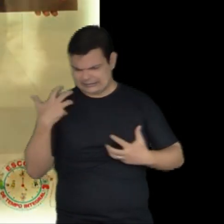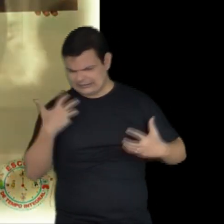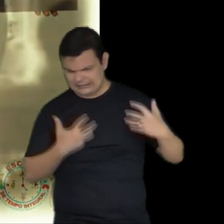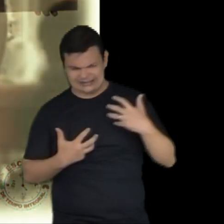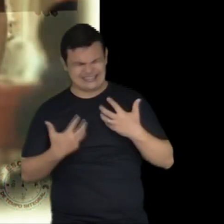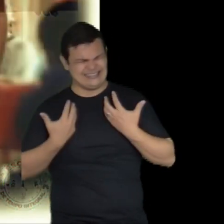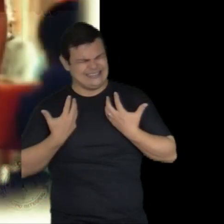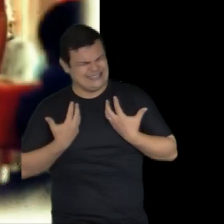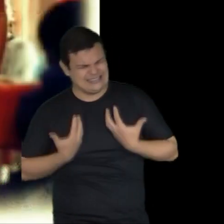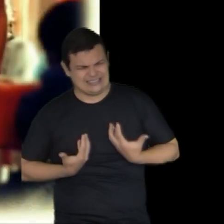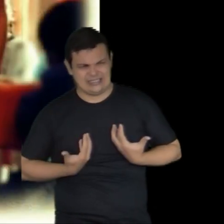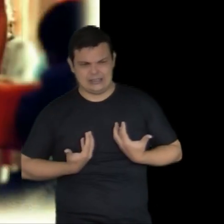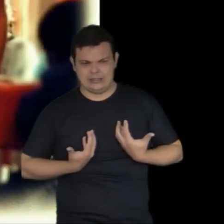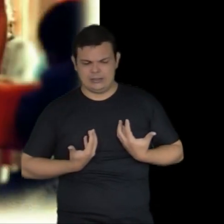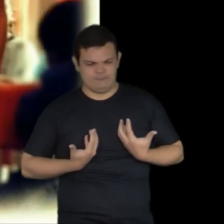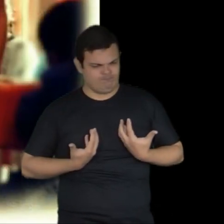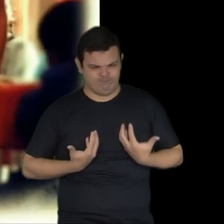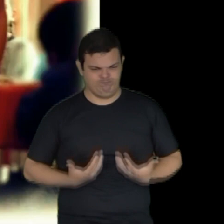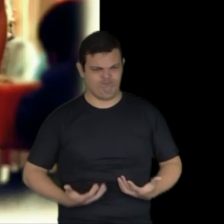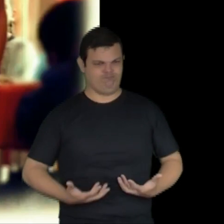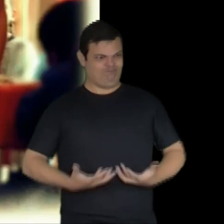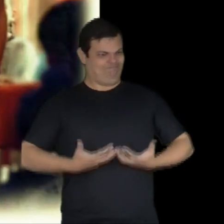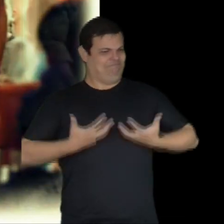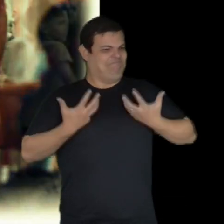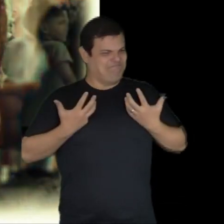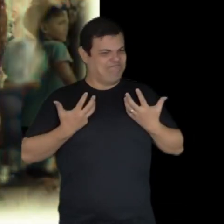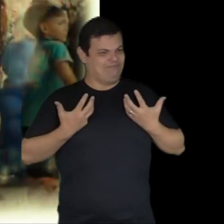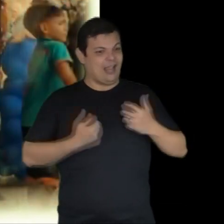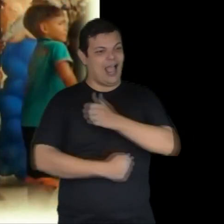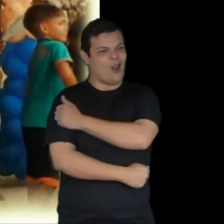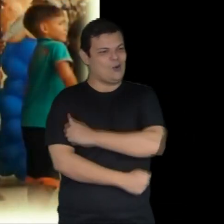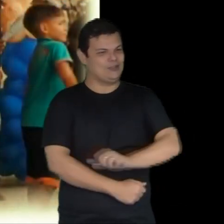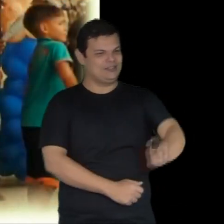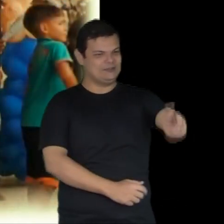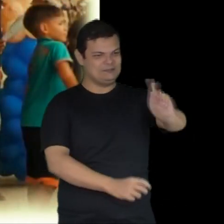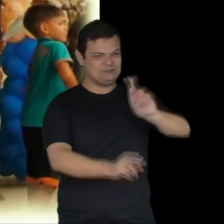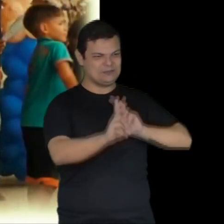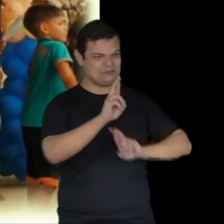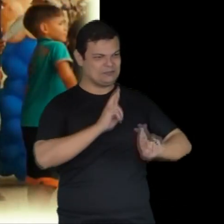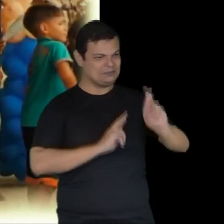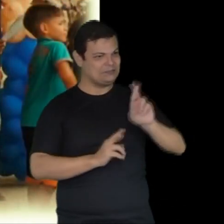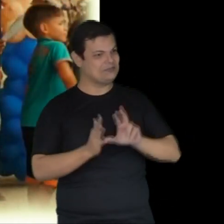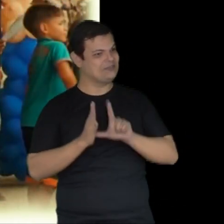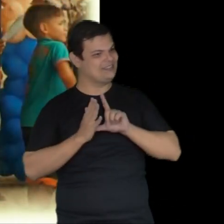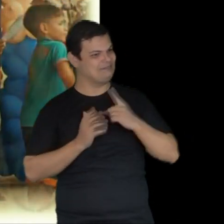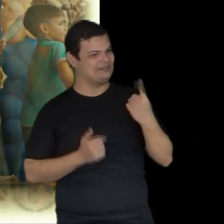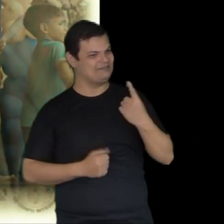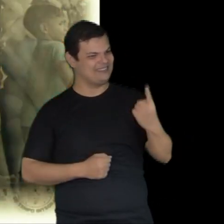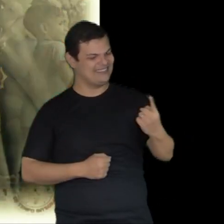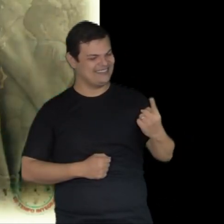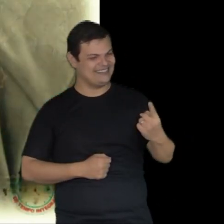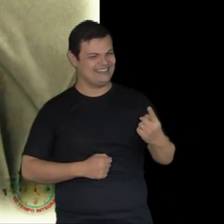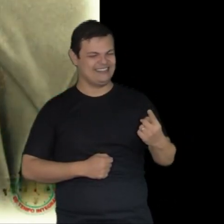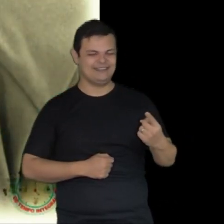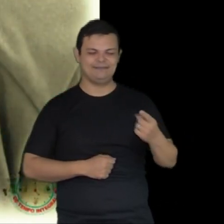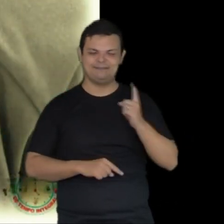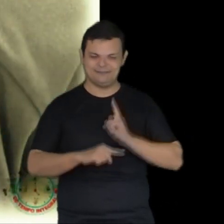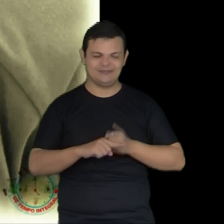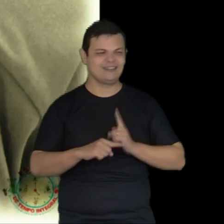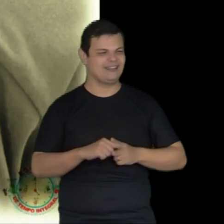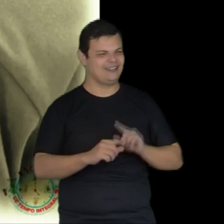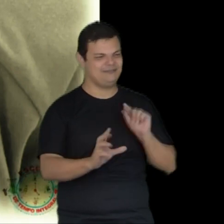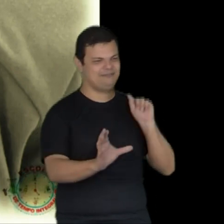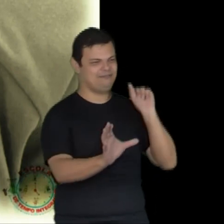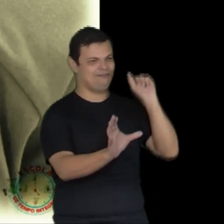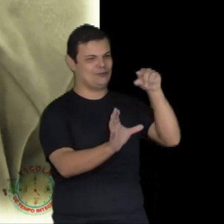são renovados no momento em que o aluno chega com a resposta antes de nós. Isso porque plantamos